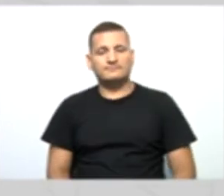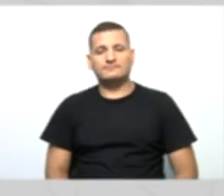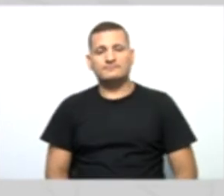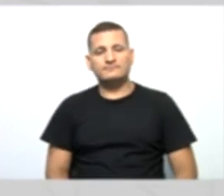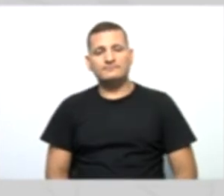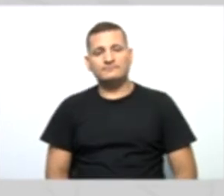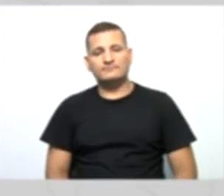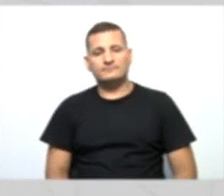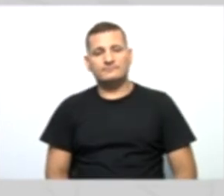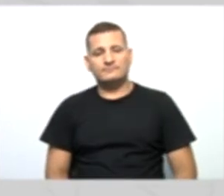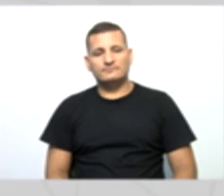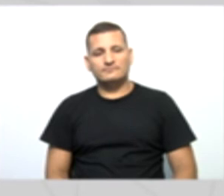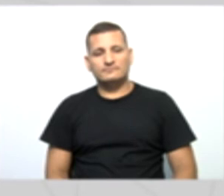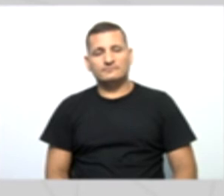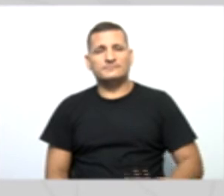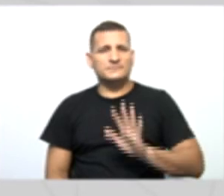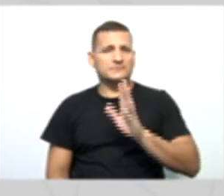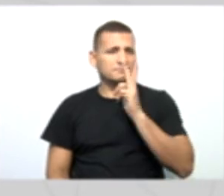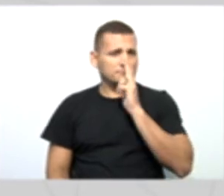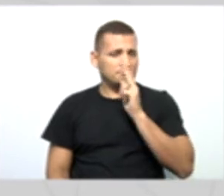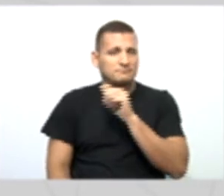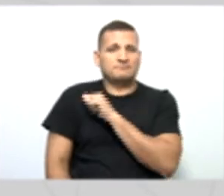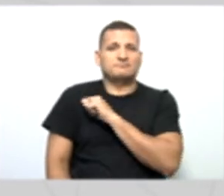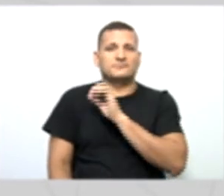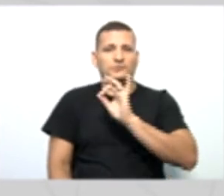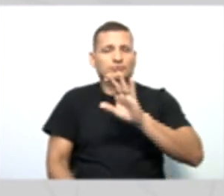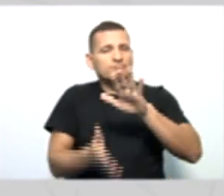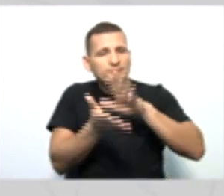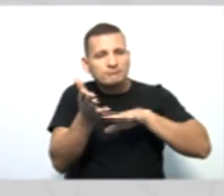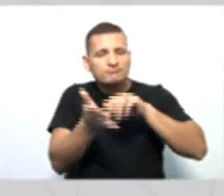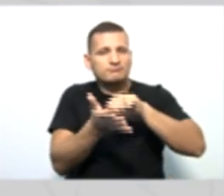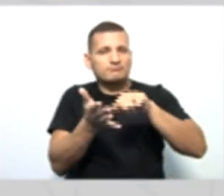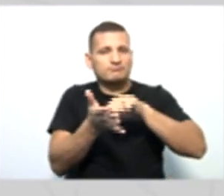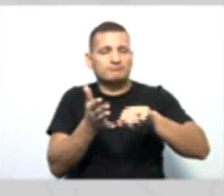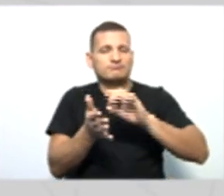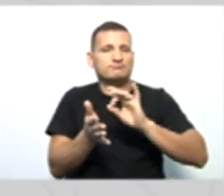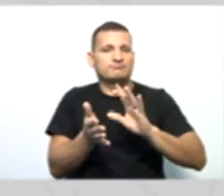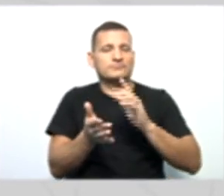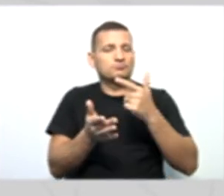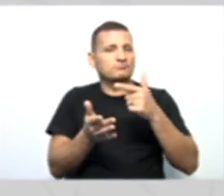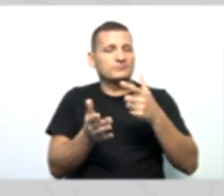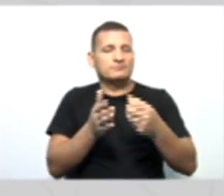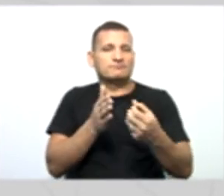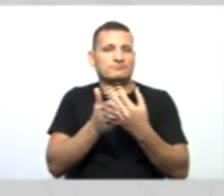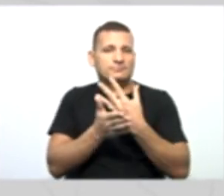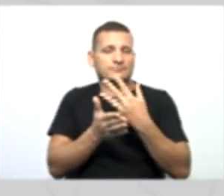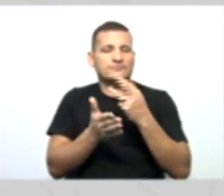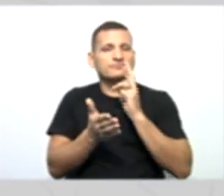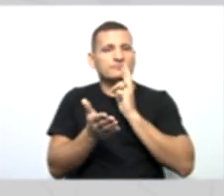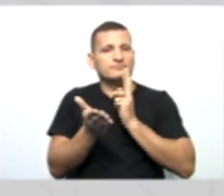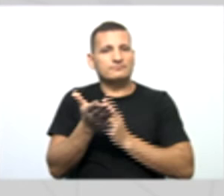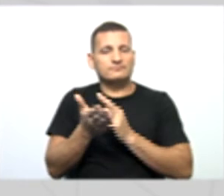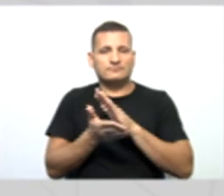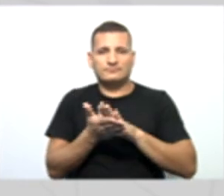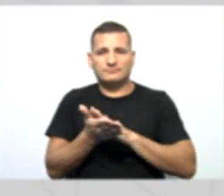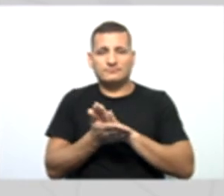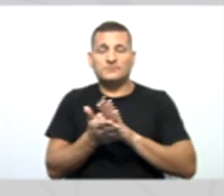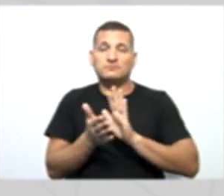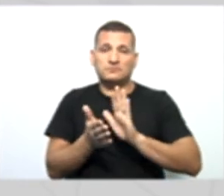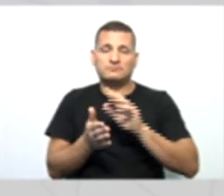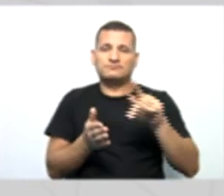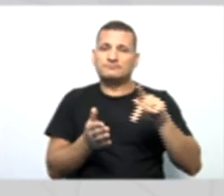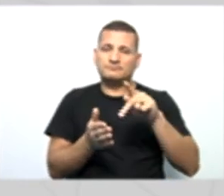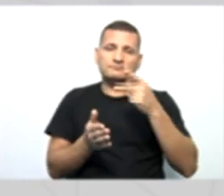estão parados lá, eu acho que só estão anotando as nossas colocações aqui. Mas os professores falaram assim, mesmo